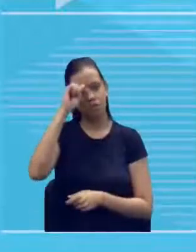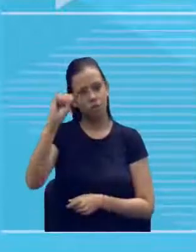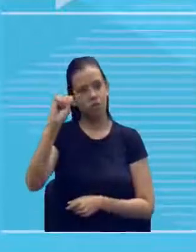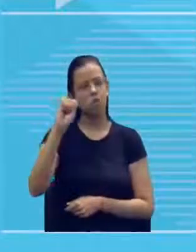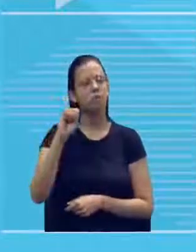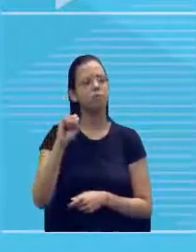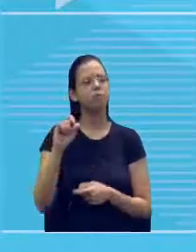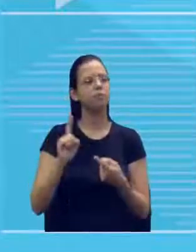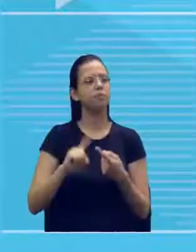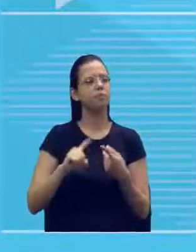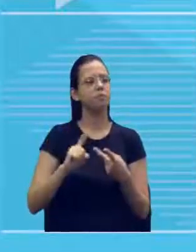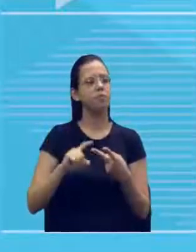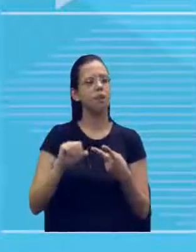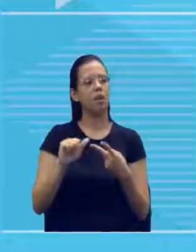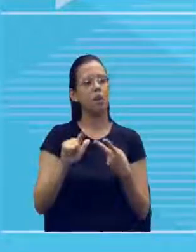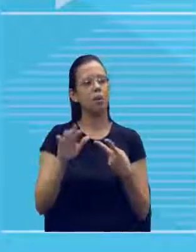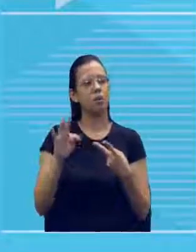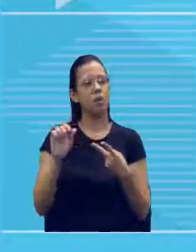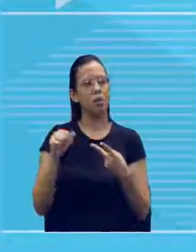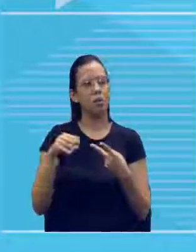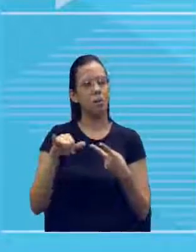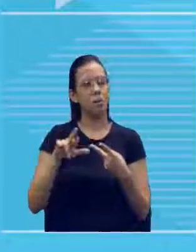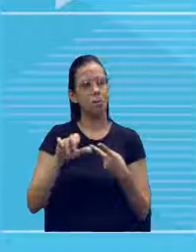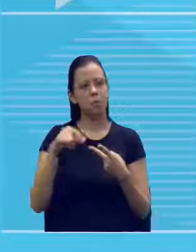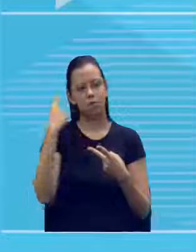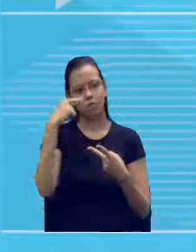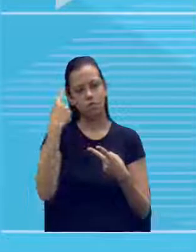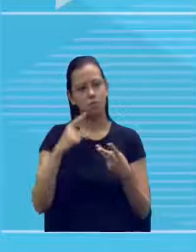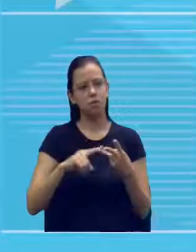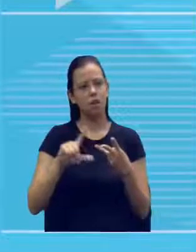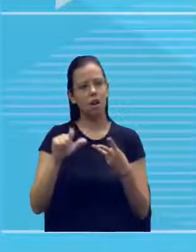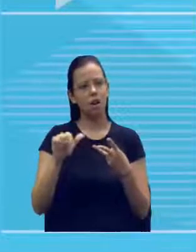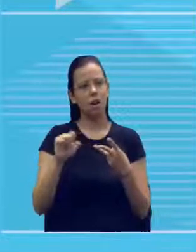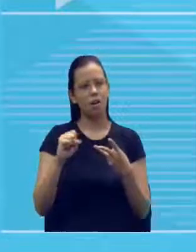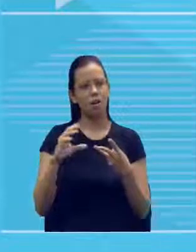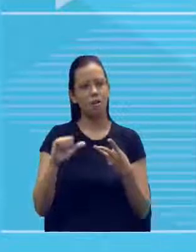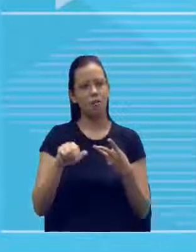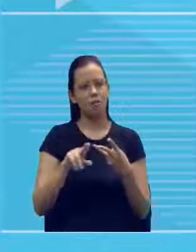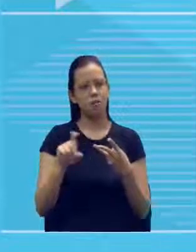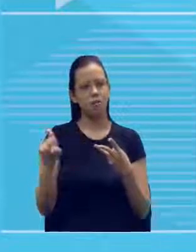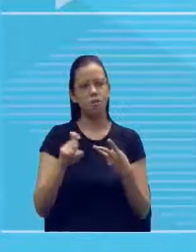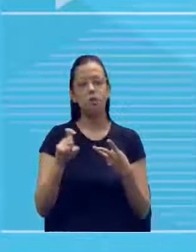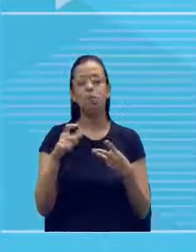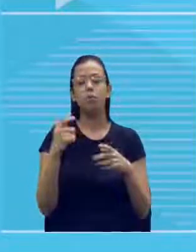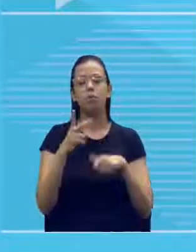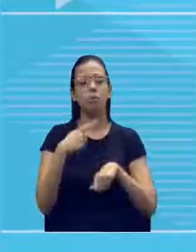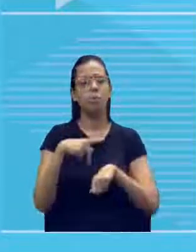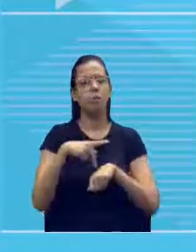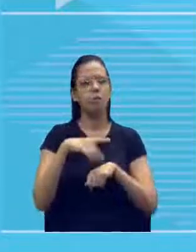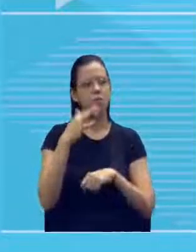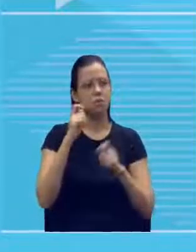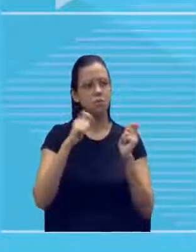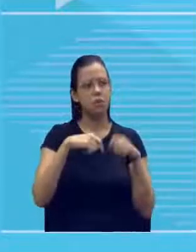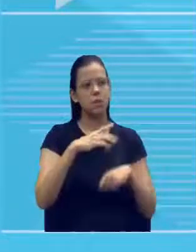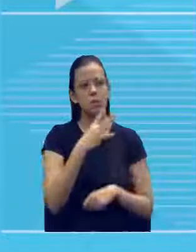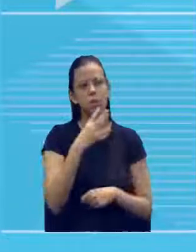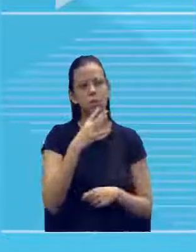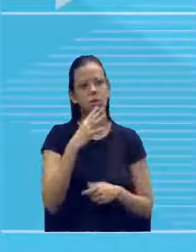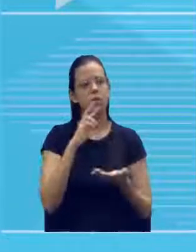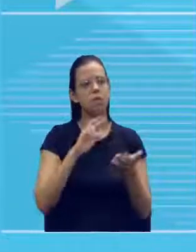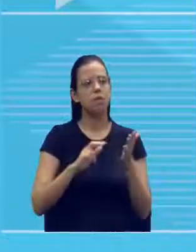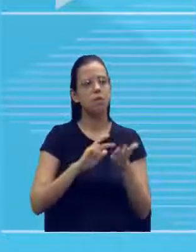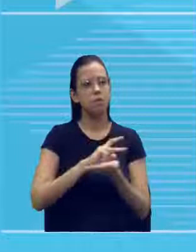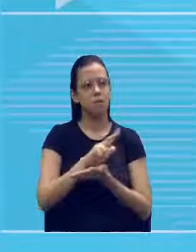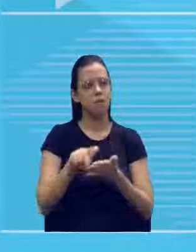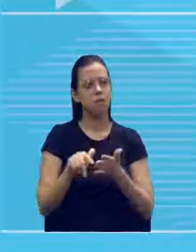Lascaux, né, na França, podemos conhecer muitos desenhos dessas eras. Eles representam